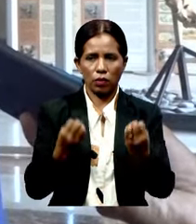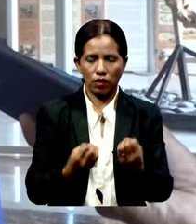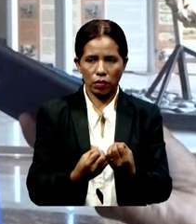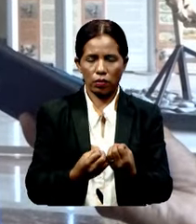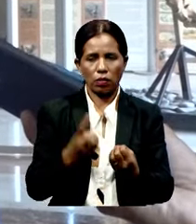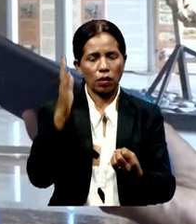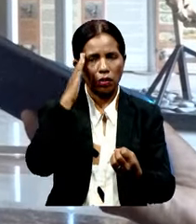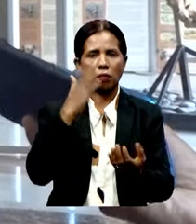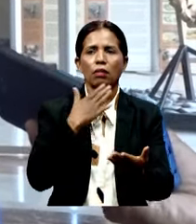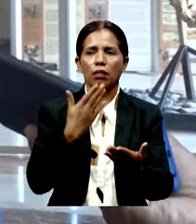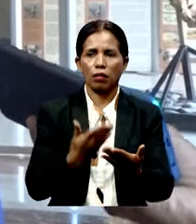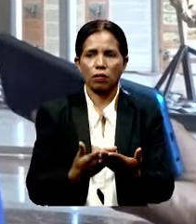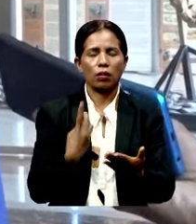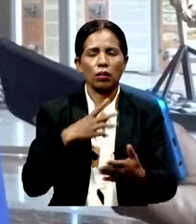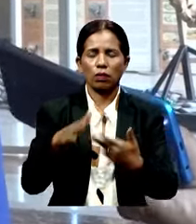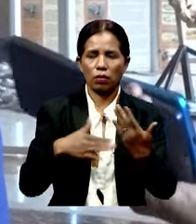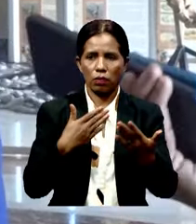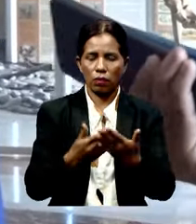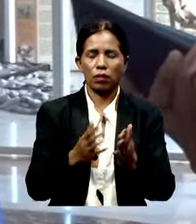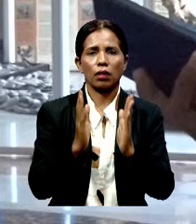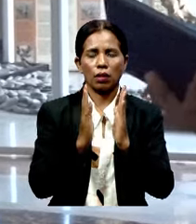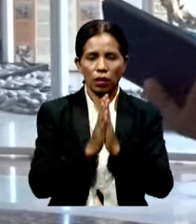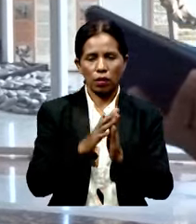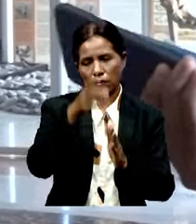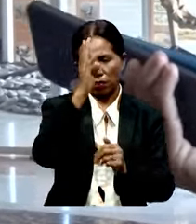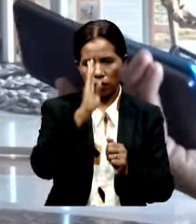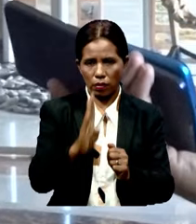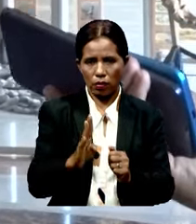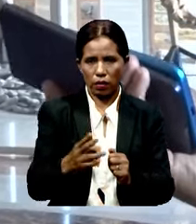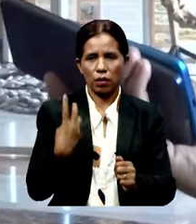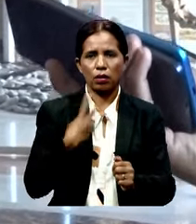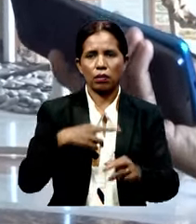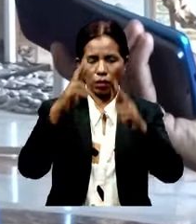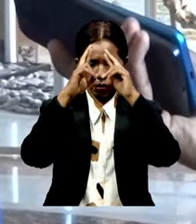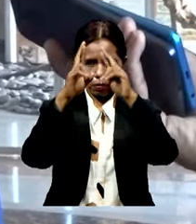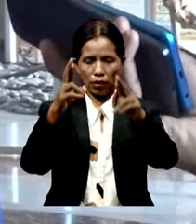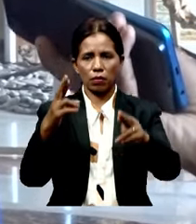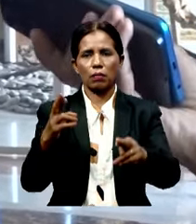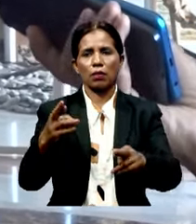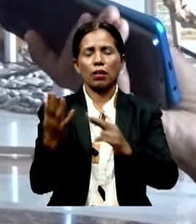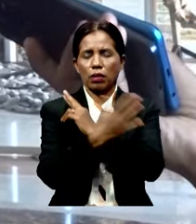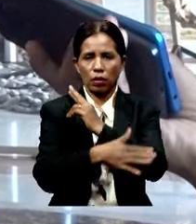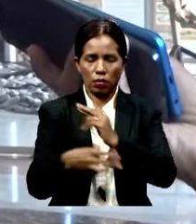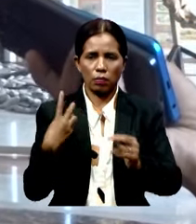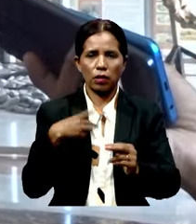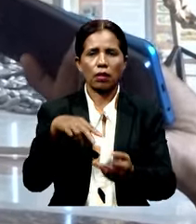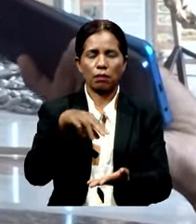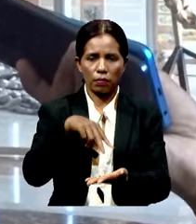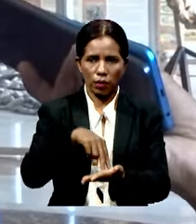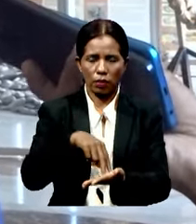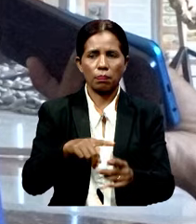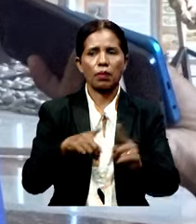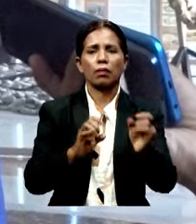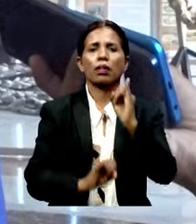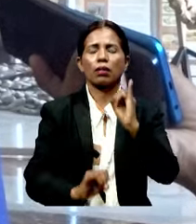de aquela. E está outro adora a Maroma, e está outro respeito a Rai Nebe Kita Sama. Mas vê, indivíduo Nebe